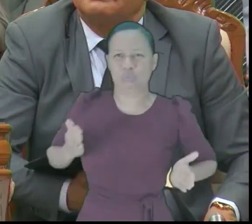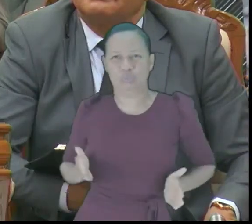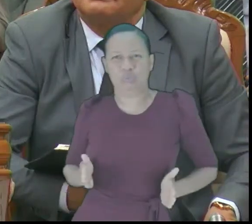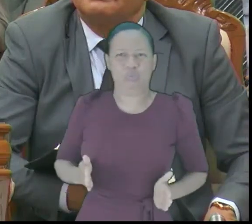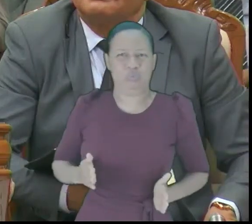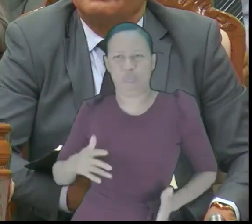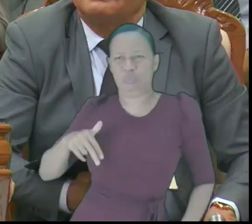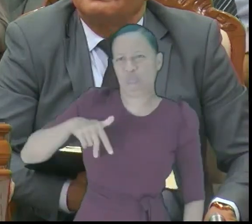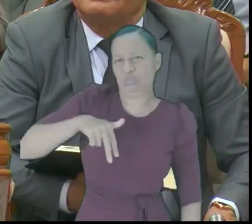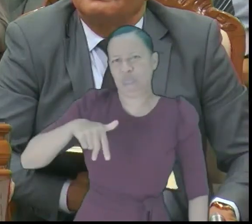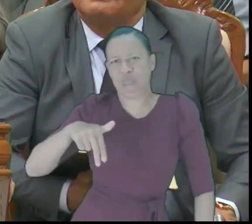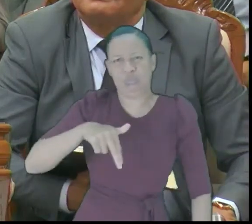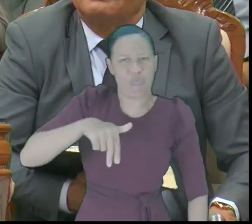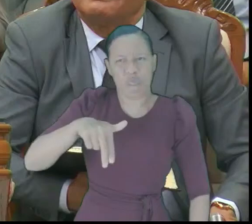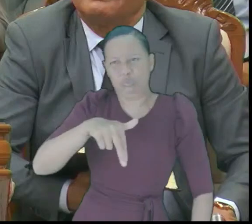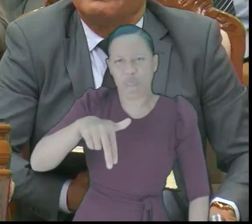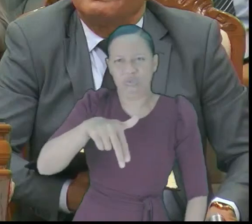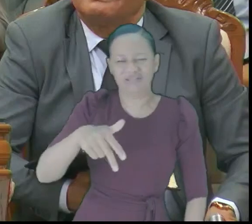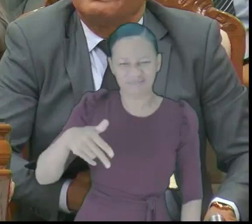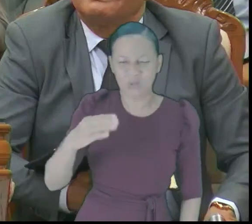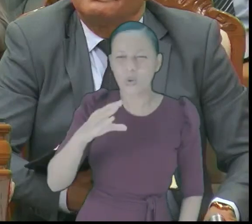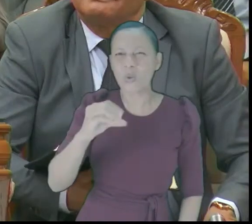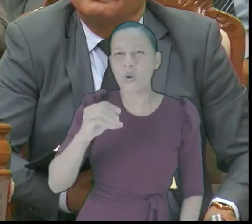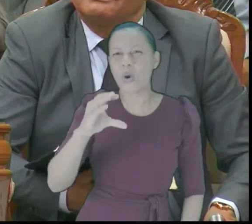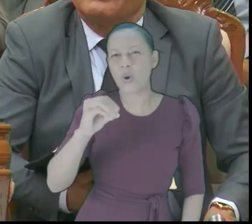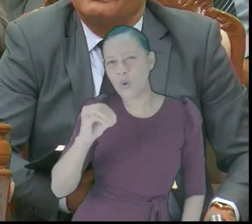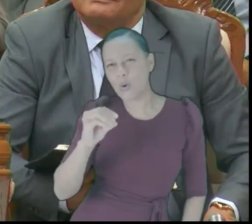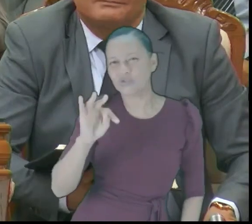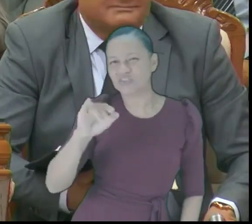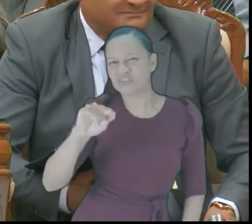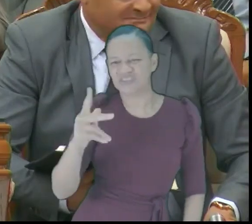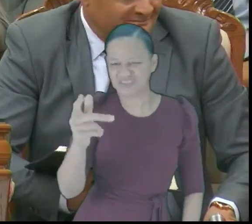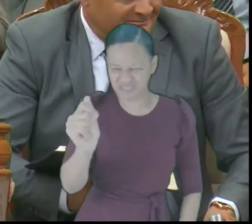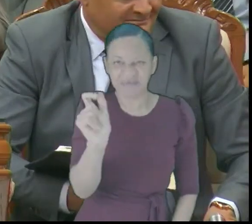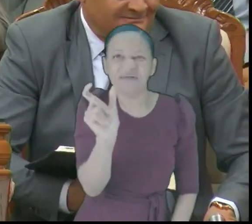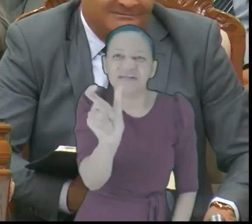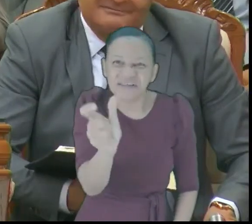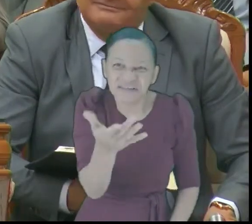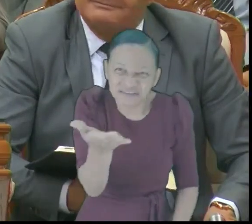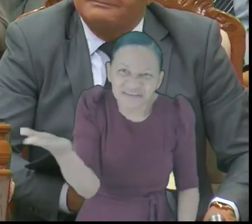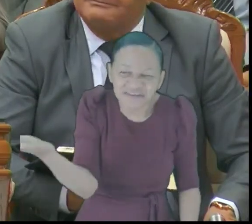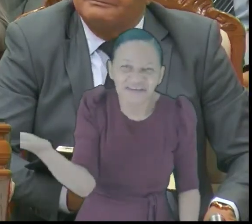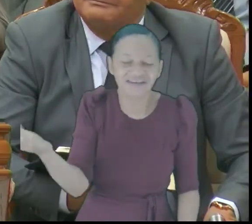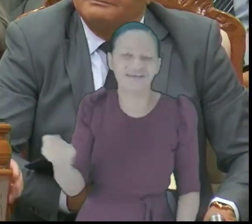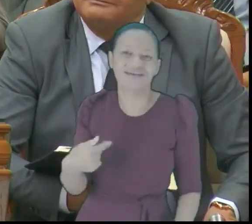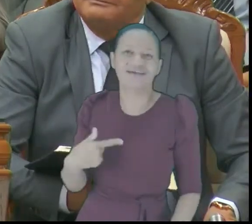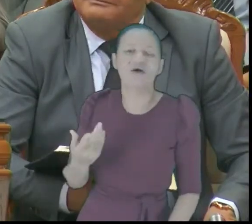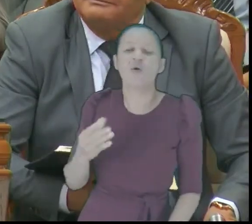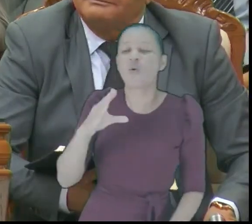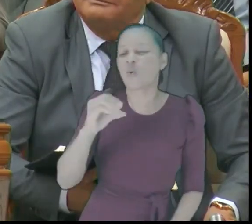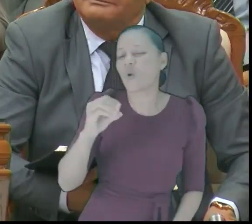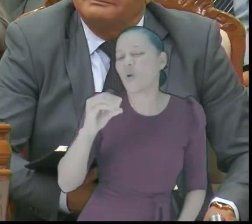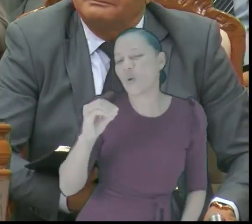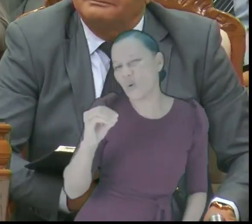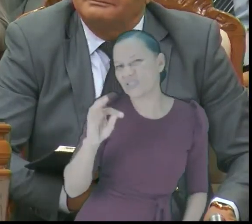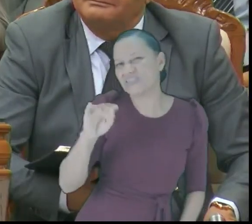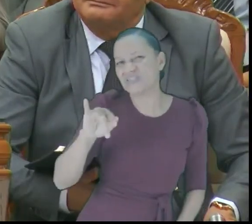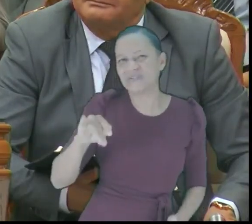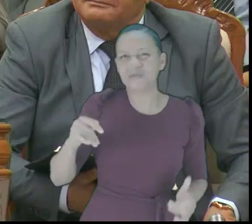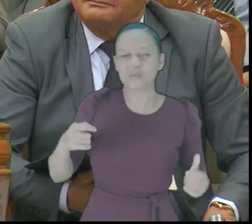Cocotinha. É muito antigo, né, irmão, essa linguagem? Cocotinha, meu Deus. Mas o que é cocotinha? Aquela